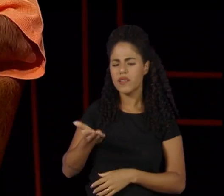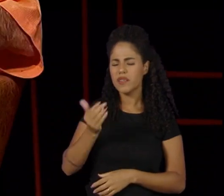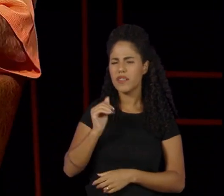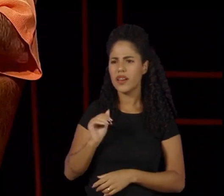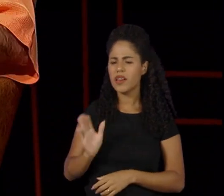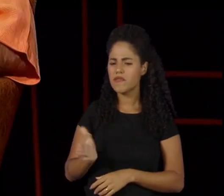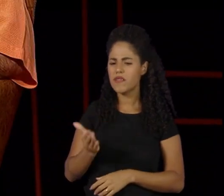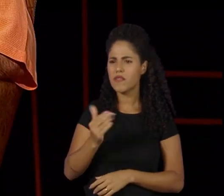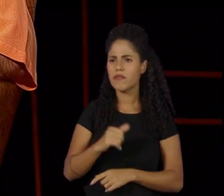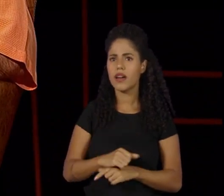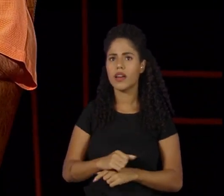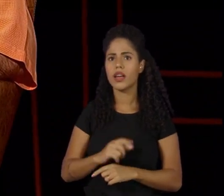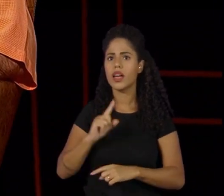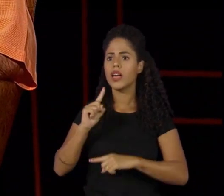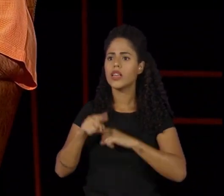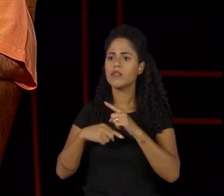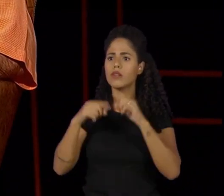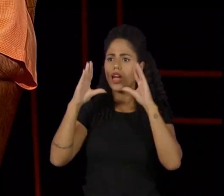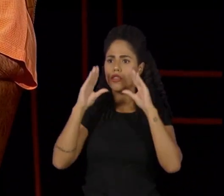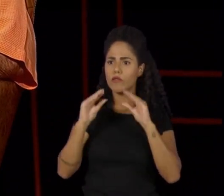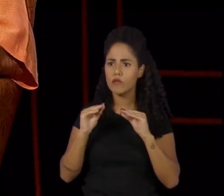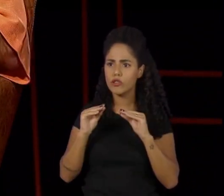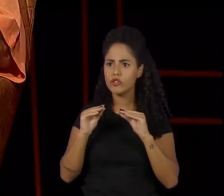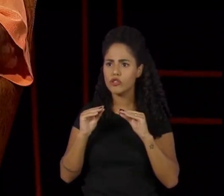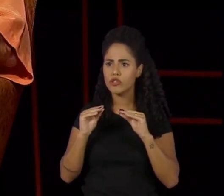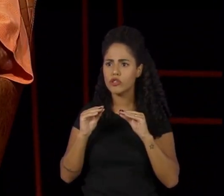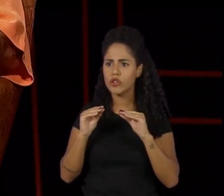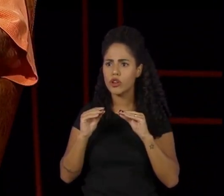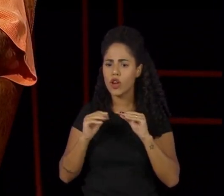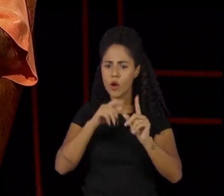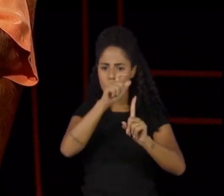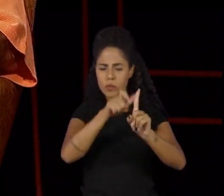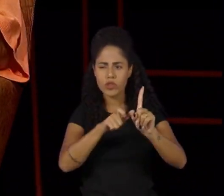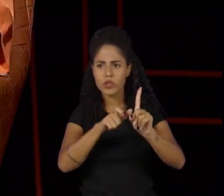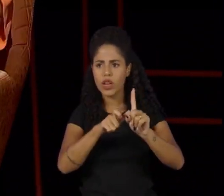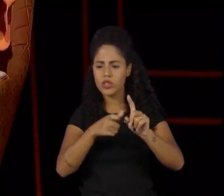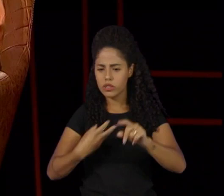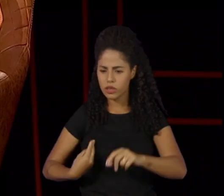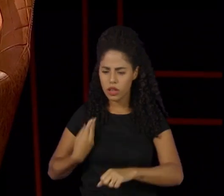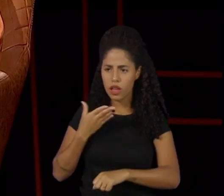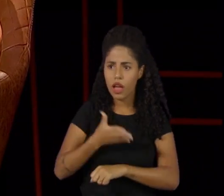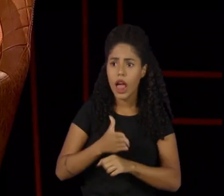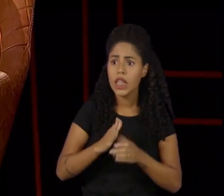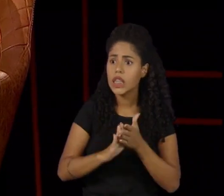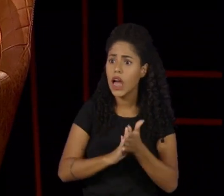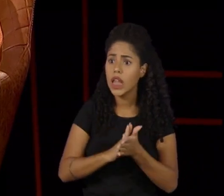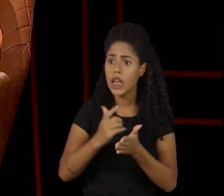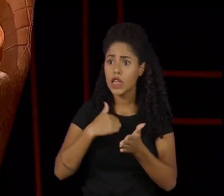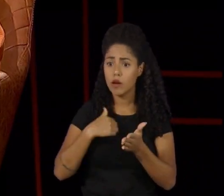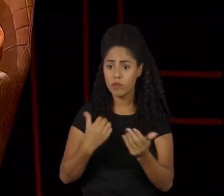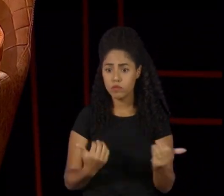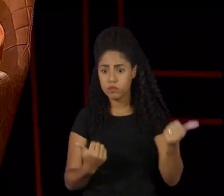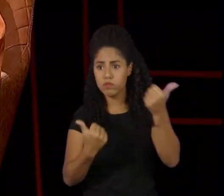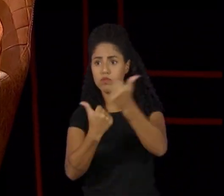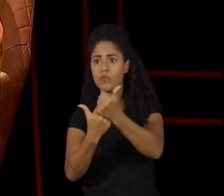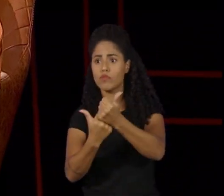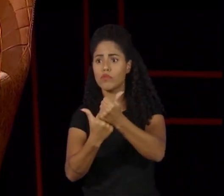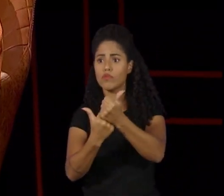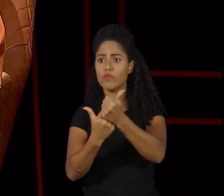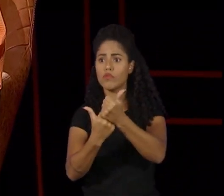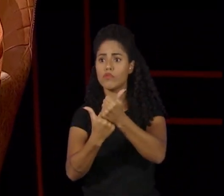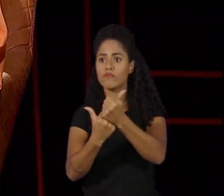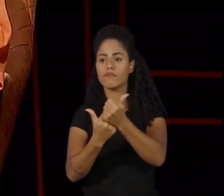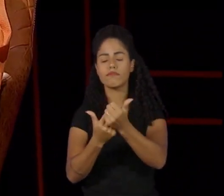vai. De noite o Otelo não foi de novo. E eu tive que entrar e fazer. A sorte é que, como